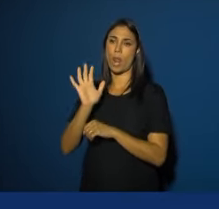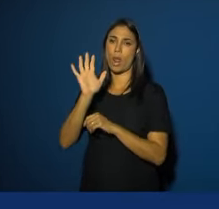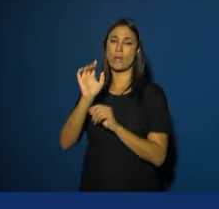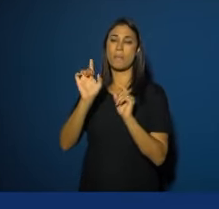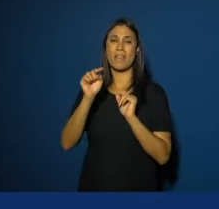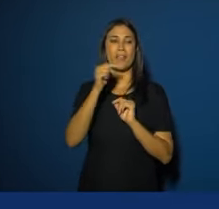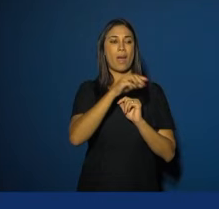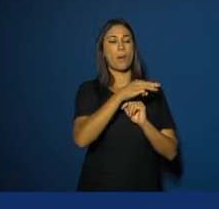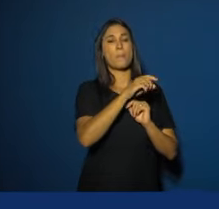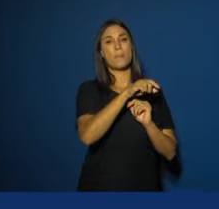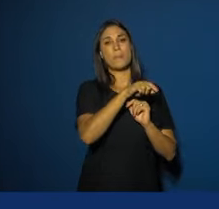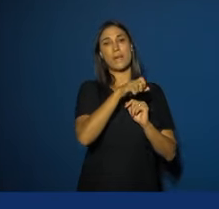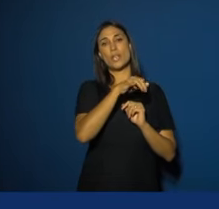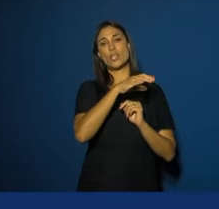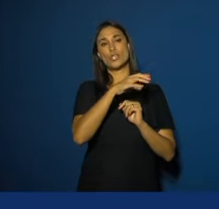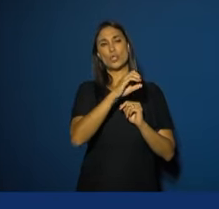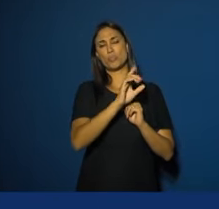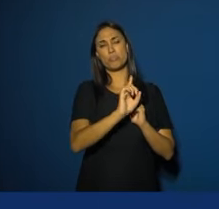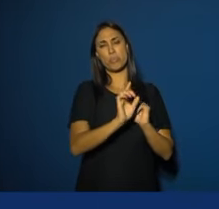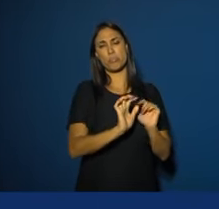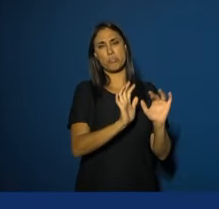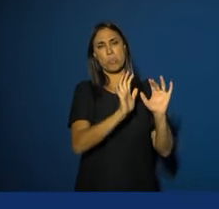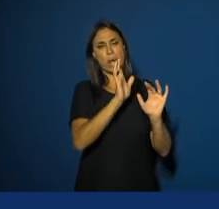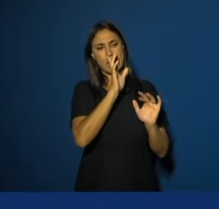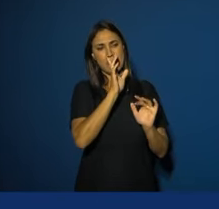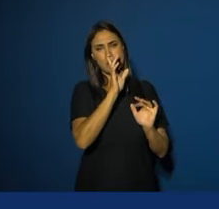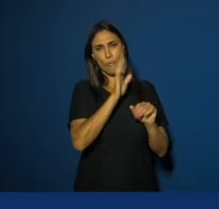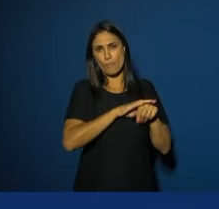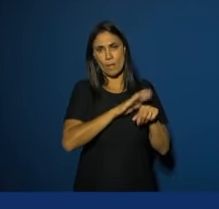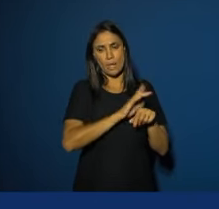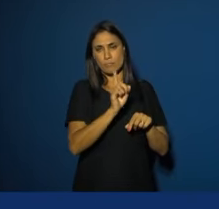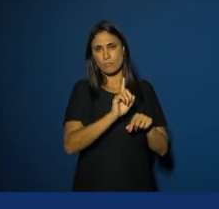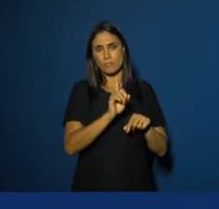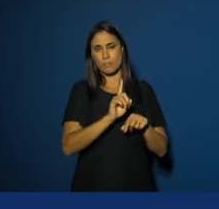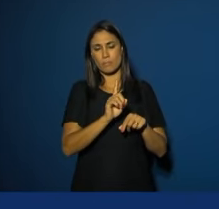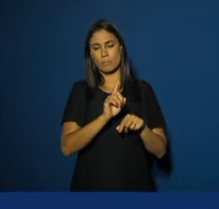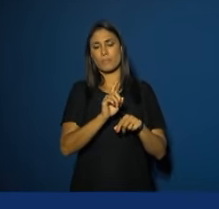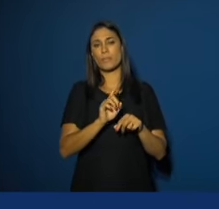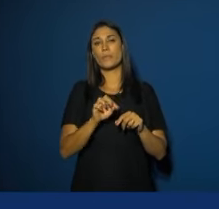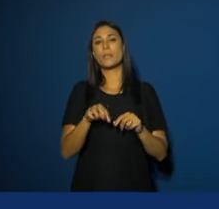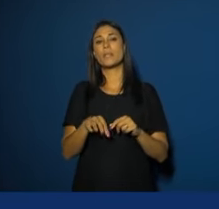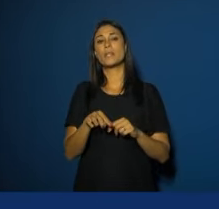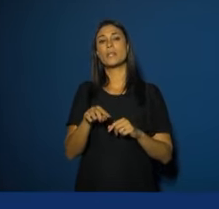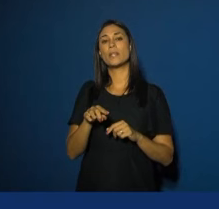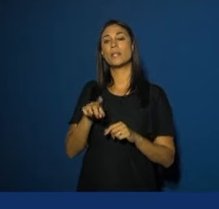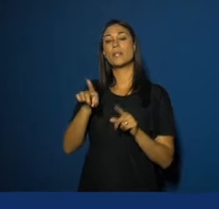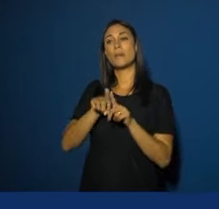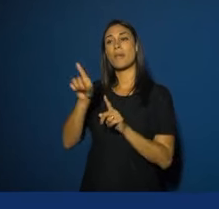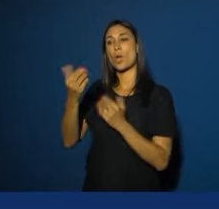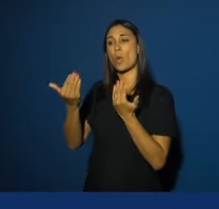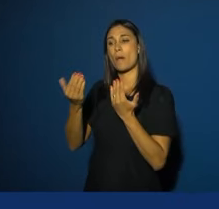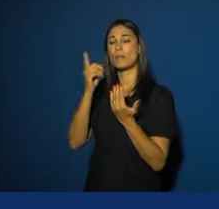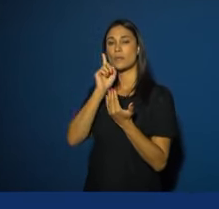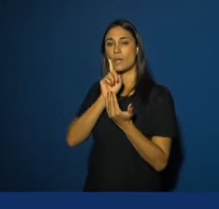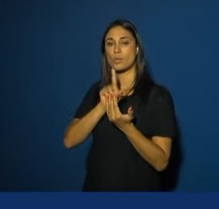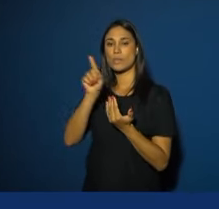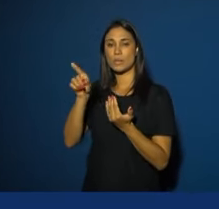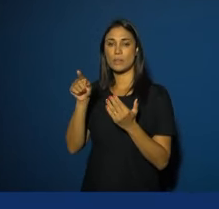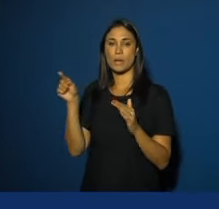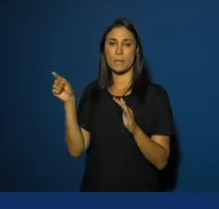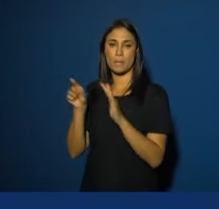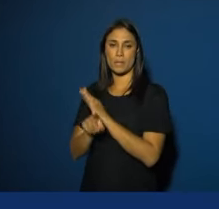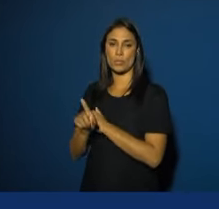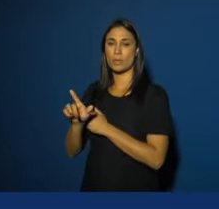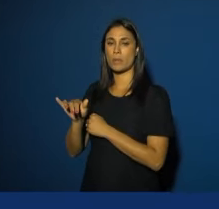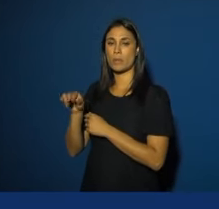do México, que quase não produz gás, um décimo da Europa, um vigésimo dos Estados Unidos. Então, a pergunta